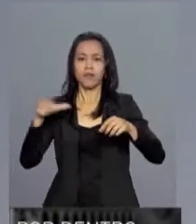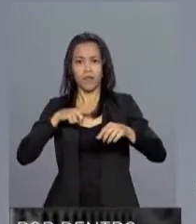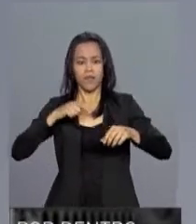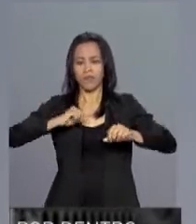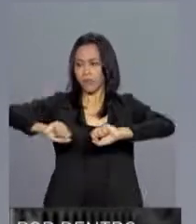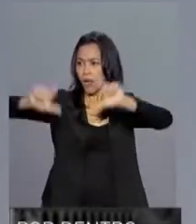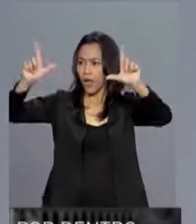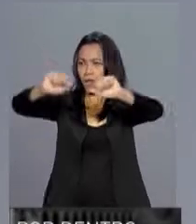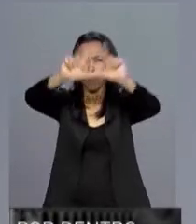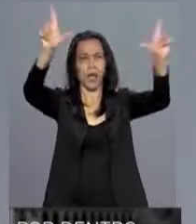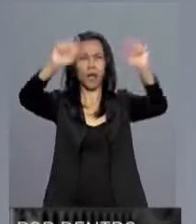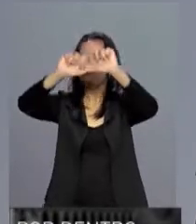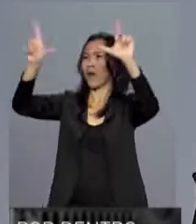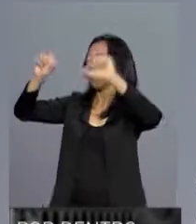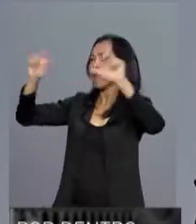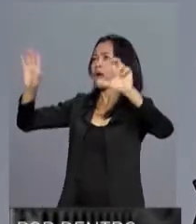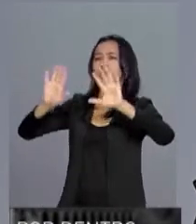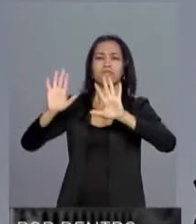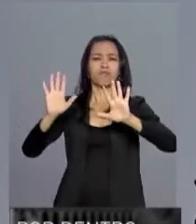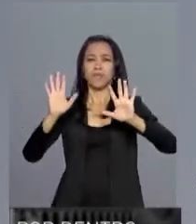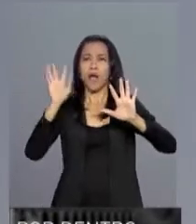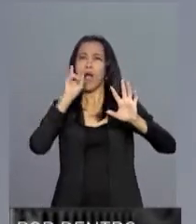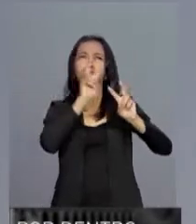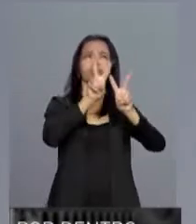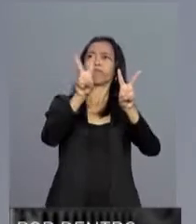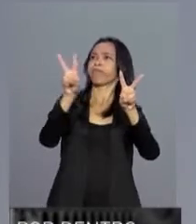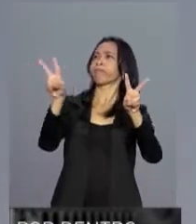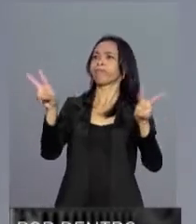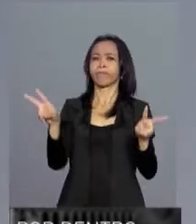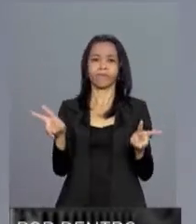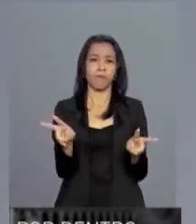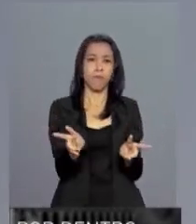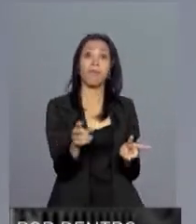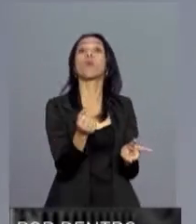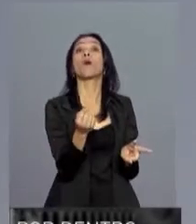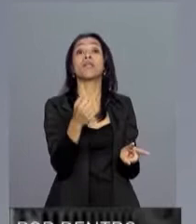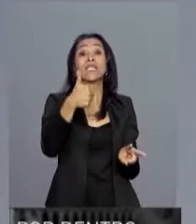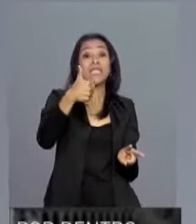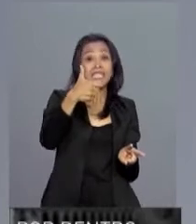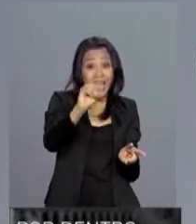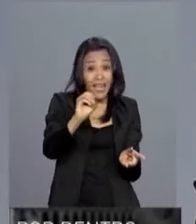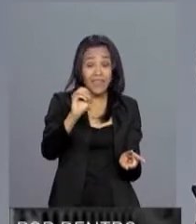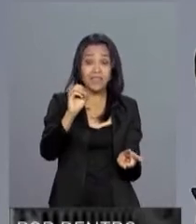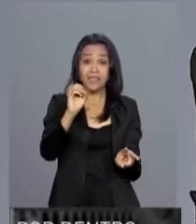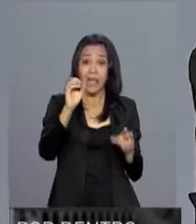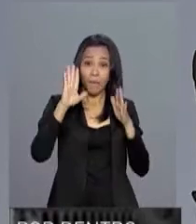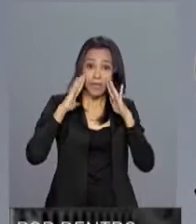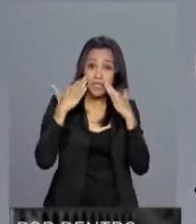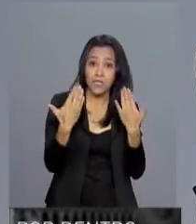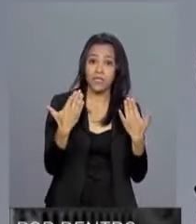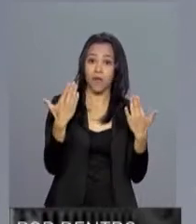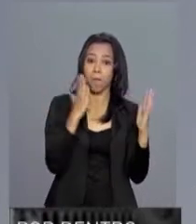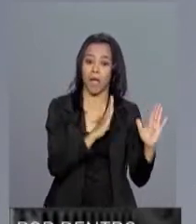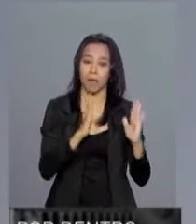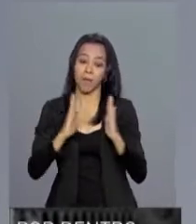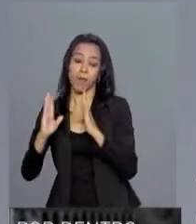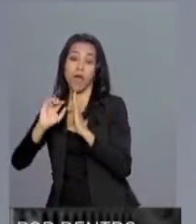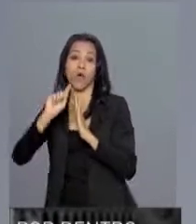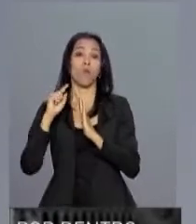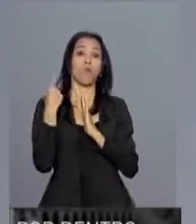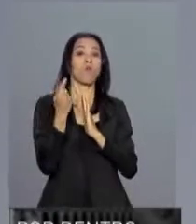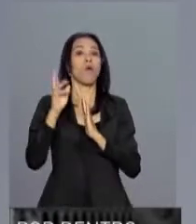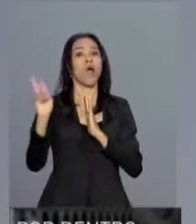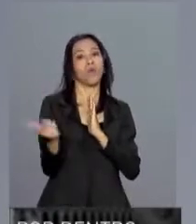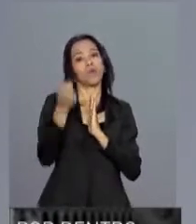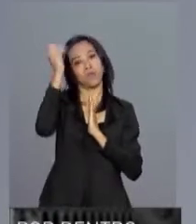visitadas no mundo e entre dez exposições das mais visitadas uma aconteceu no brasil